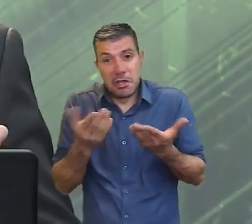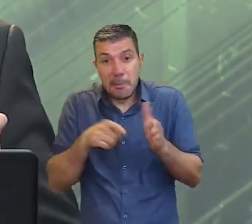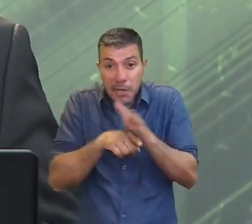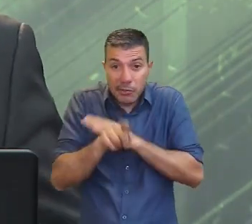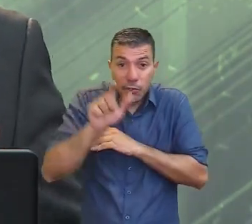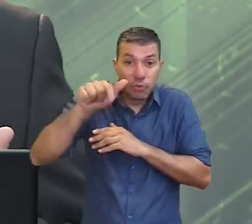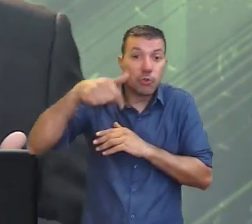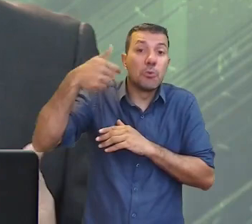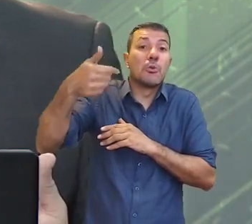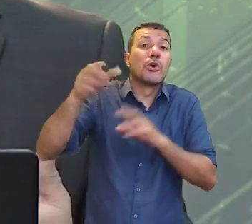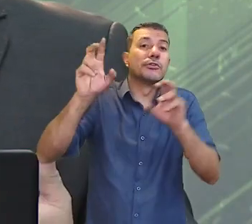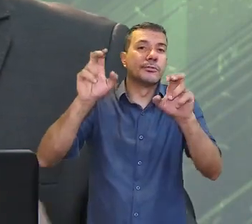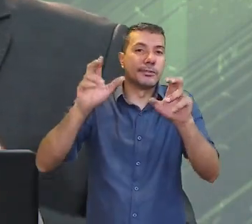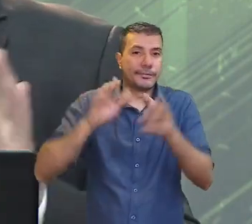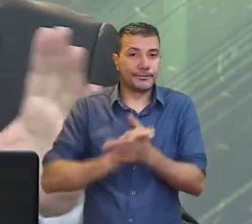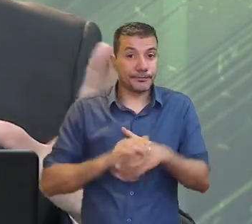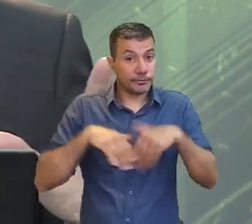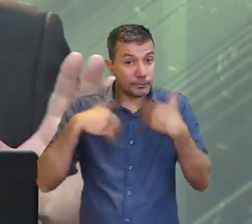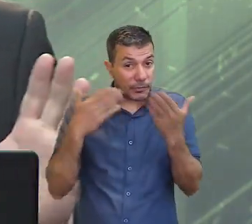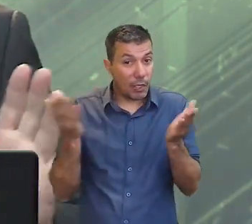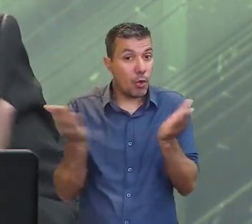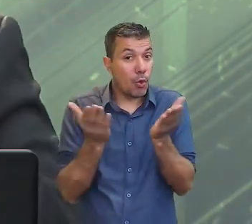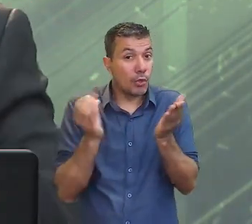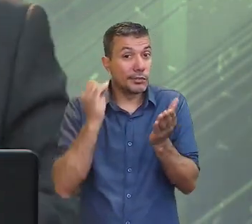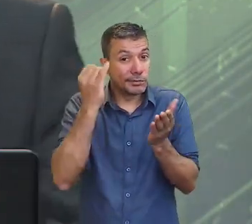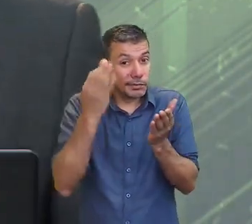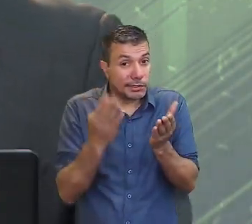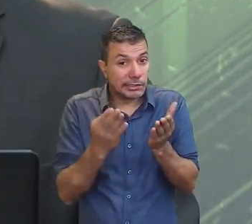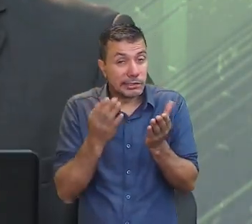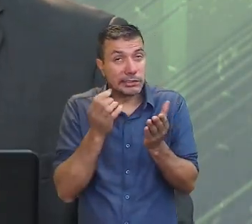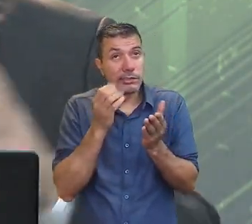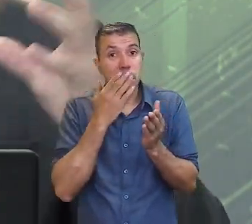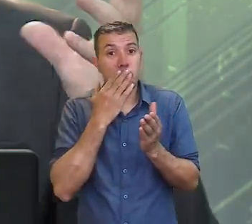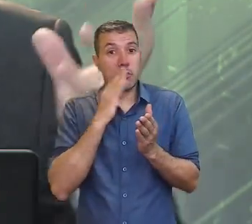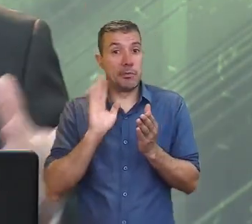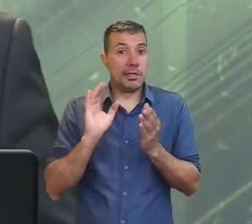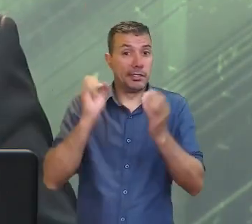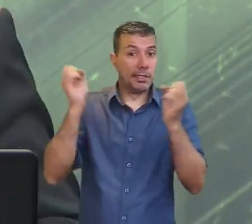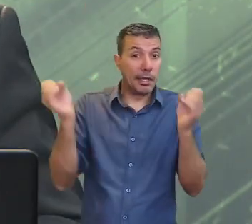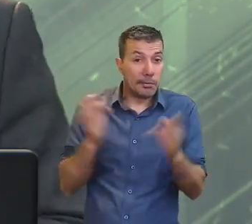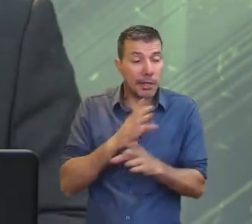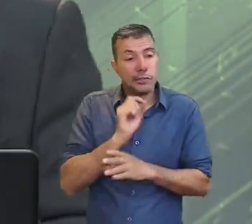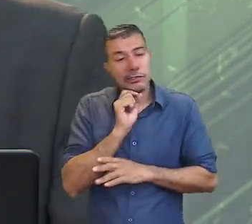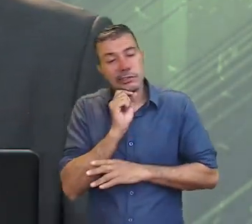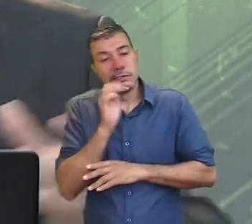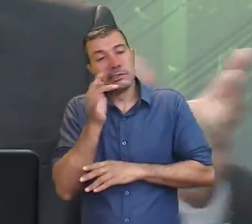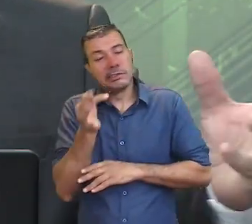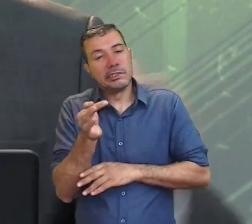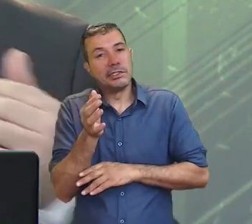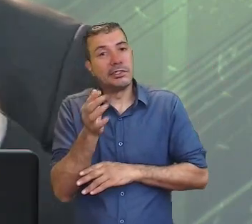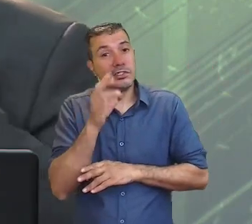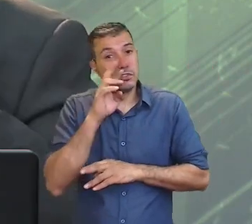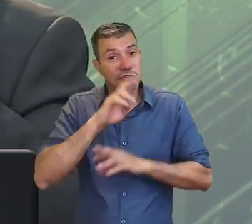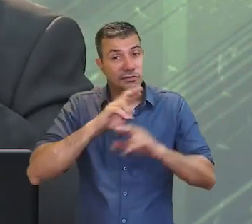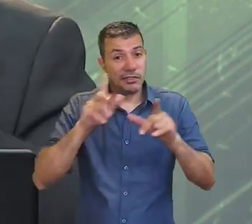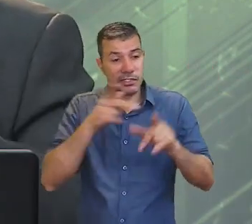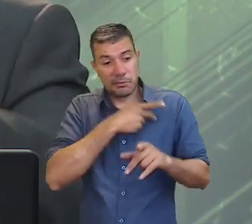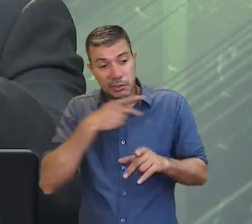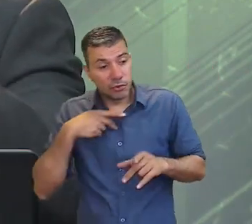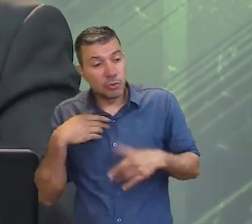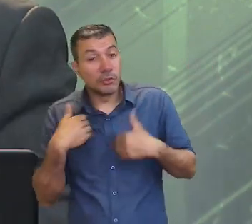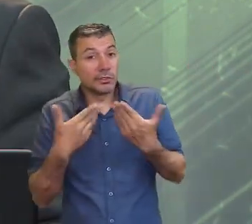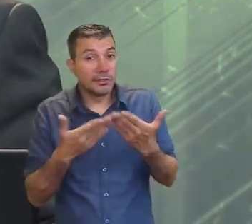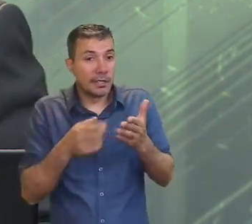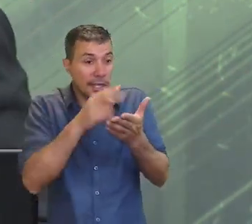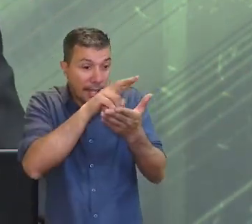serão respondidas no próximo tema. Só que hoje eu quero ficar com uma promessa, eu quero encerrar esse tema de uma forma diferente, junto com os pastores aqui. Ó.